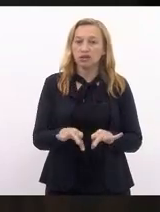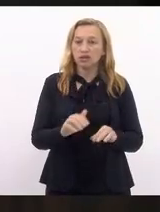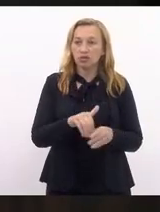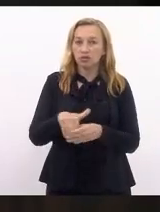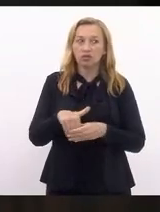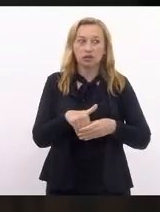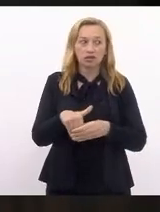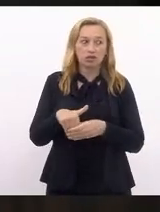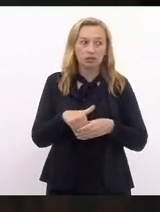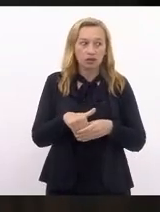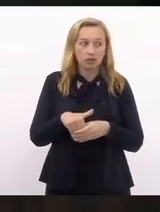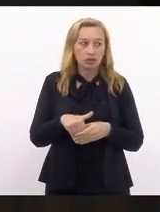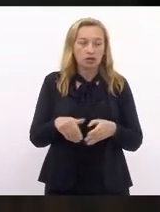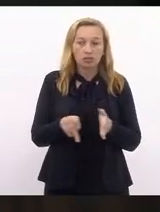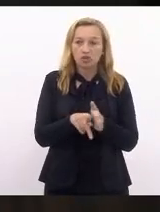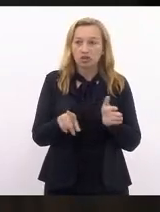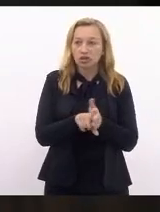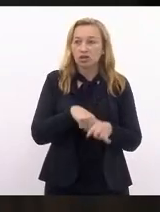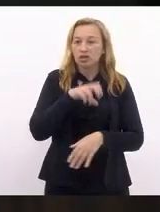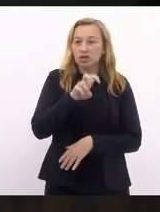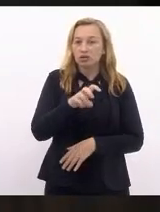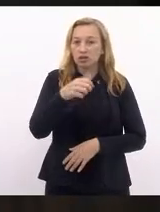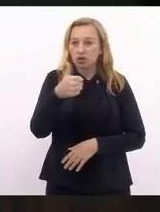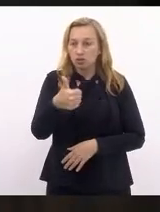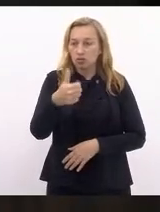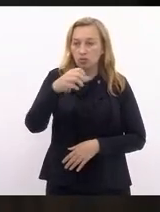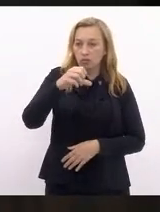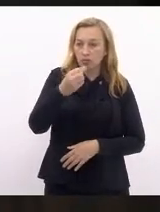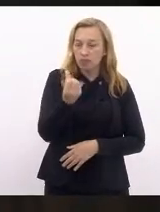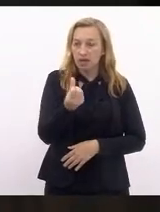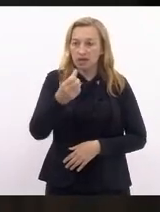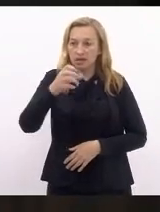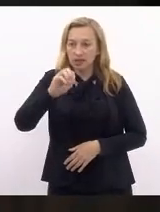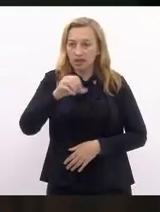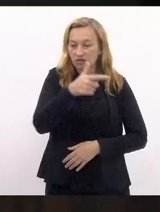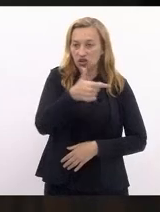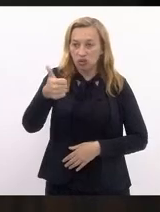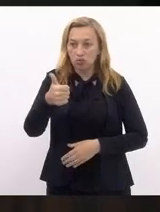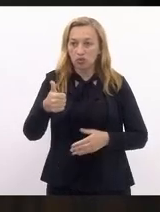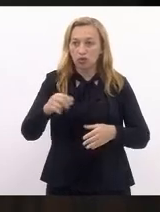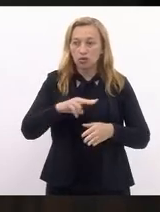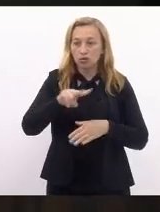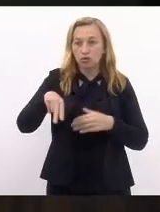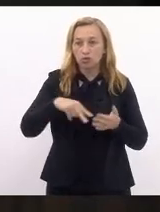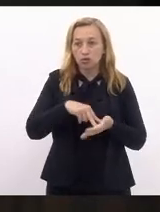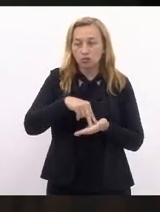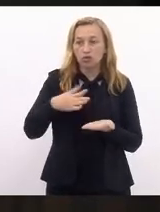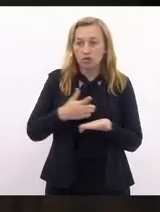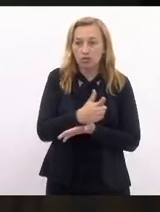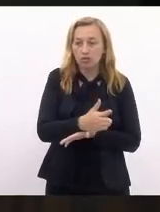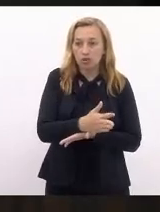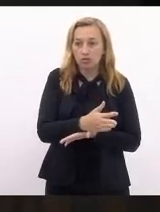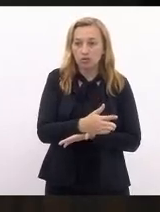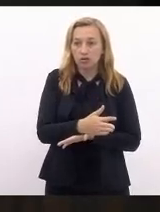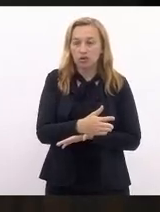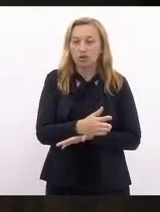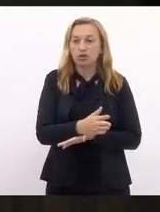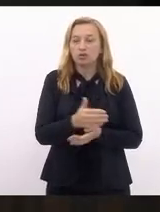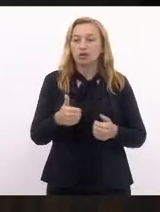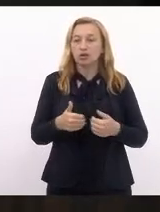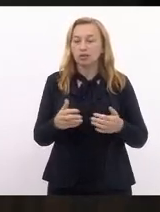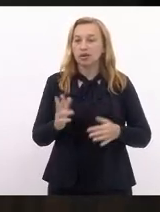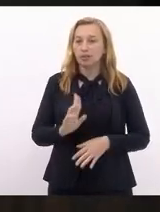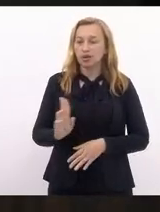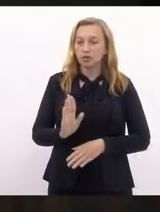encerrada a discussão e votação projeto de lei 5160 de 21 anos que a própria produção aprovado vai autógrafo já já vamos